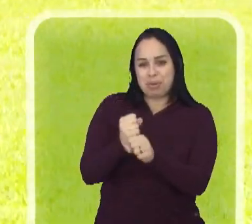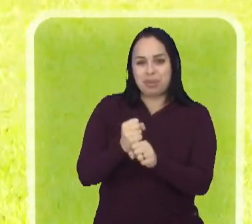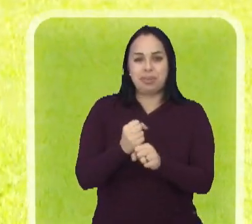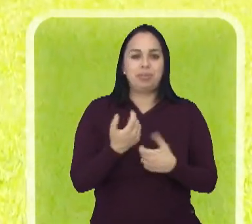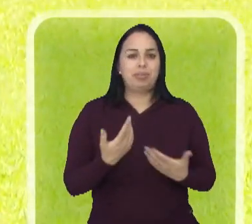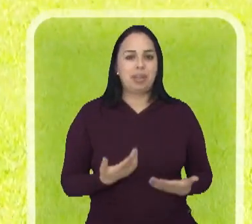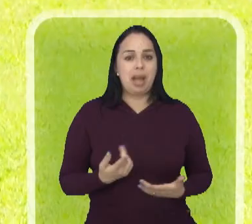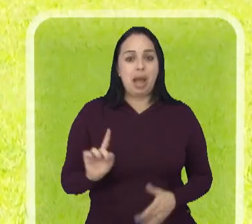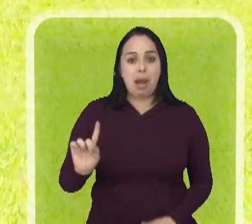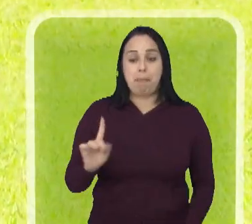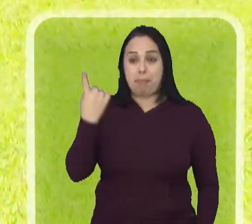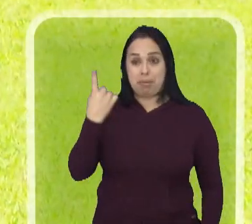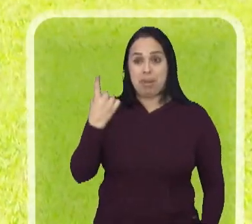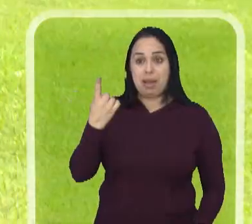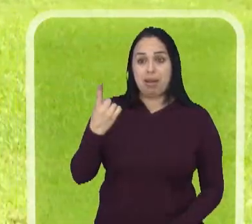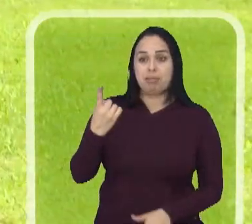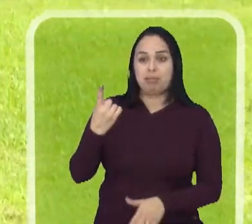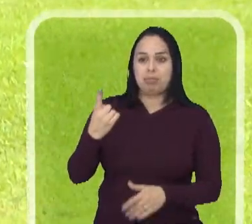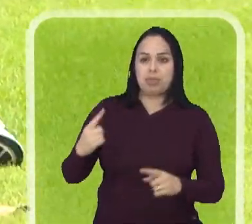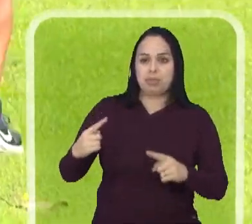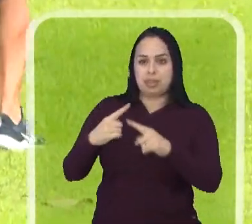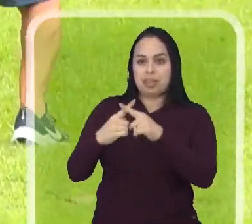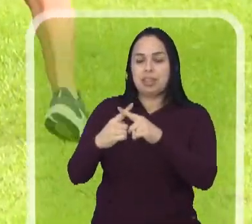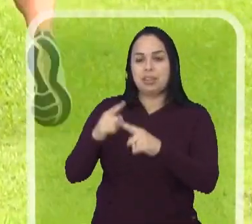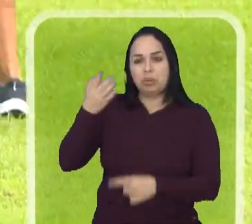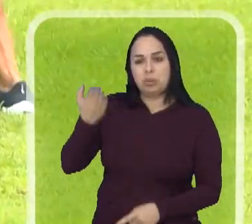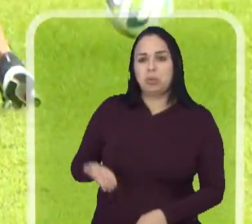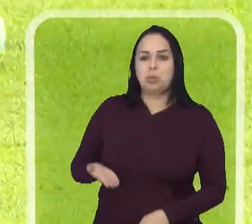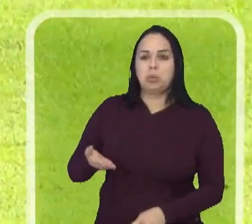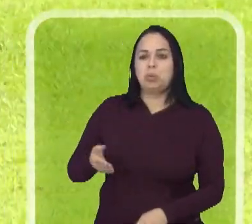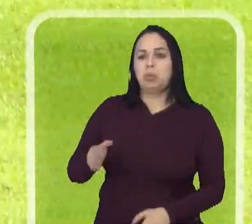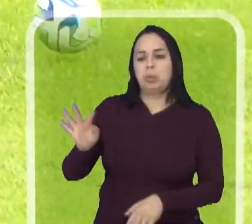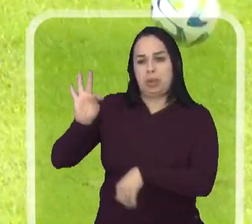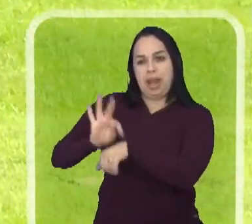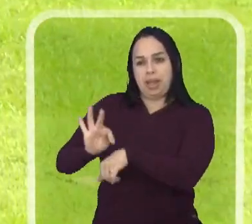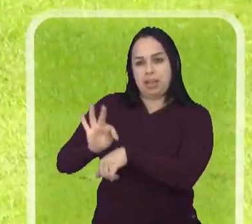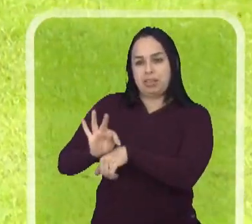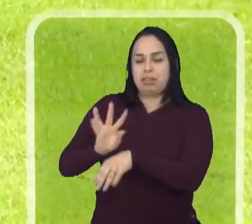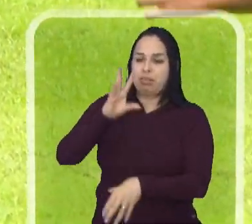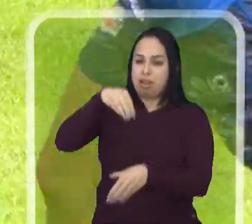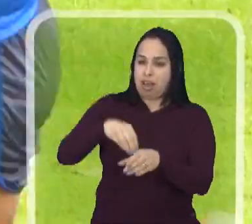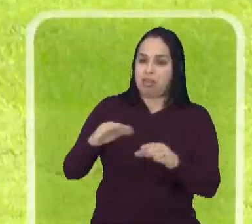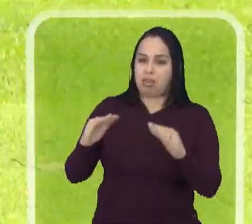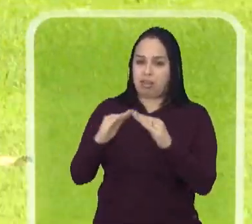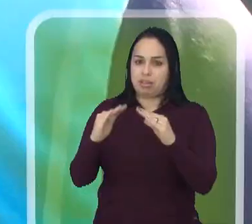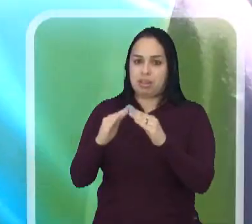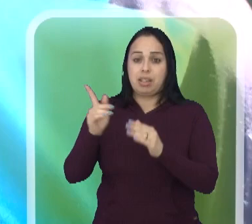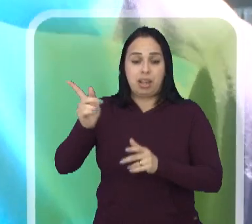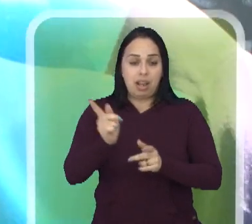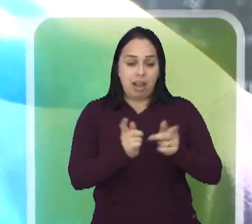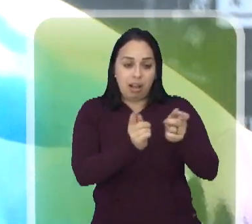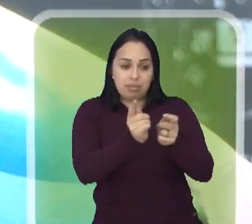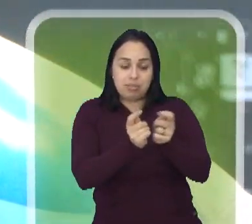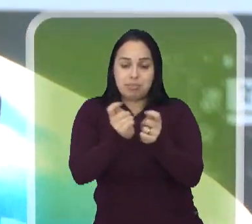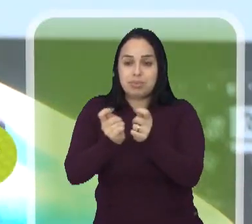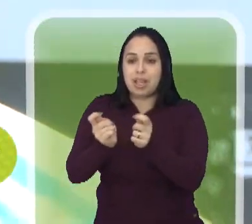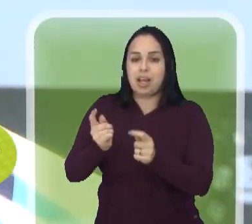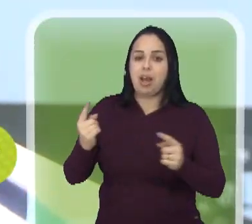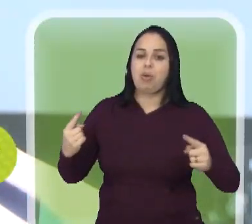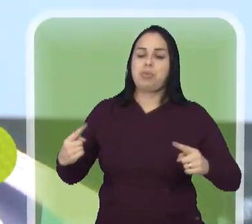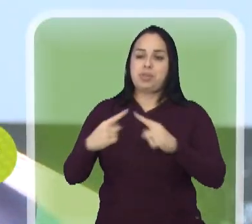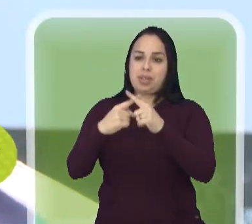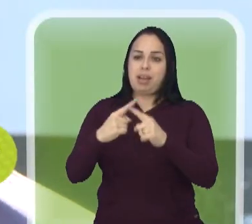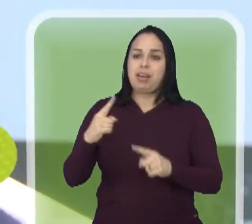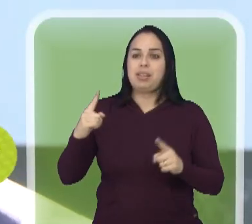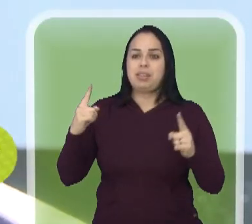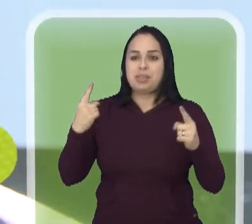partida do técnico Adilson Galdino no Martins Pereira após o retorno ao comando das meninas da Águia. Um desafio diferente para